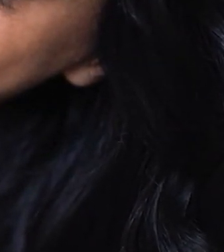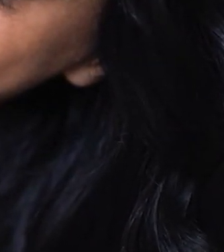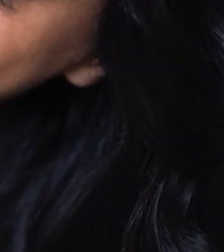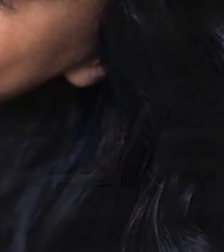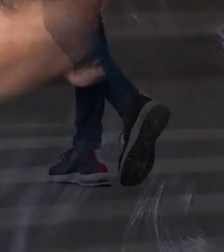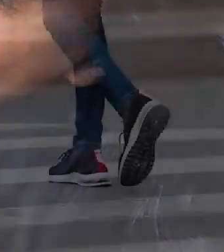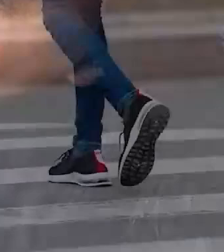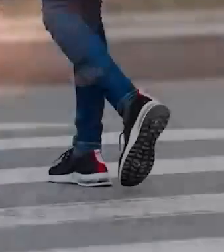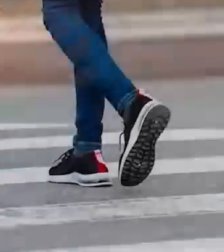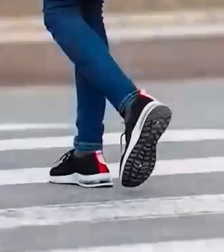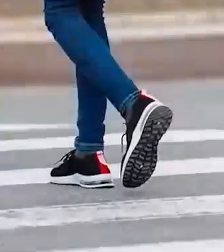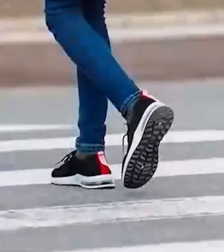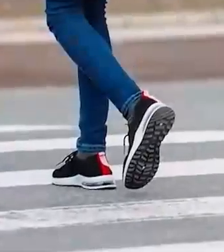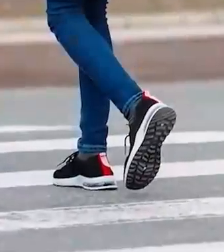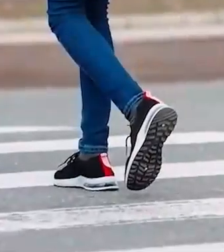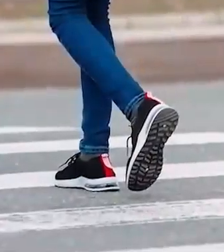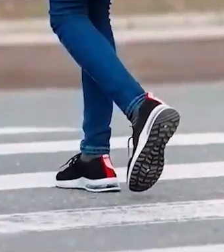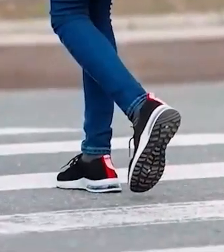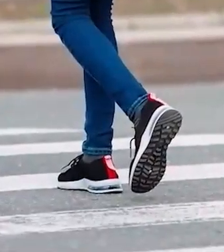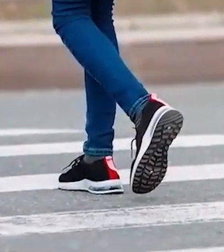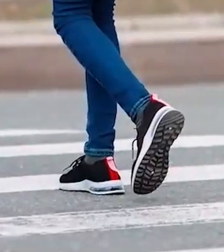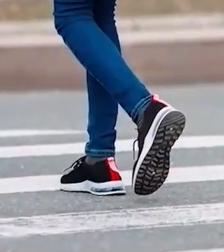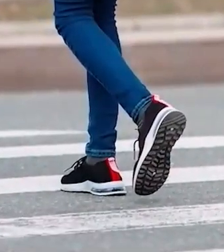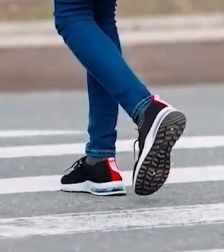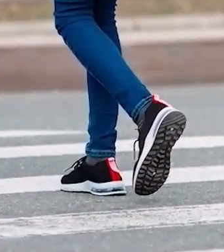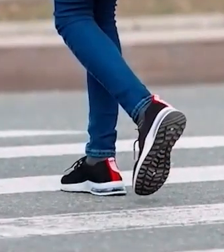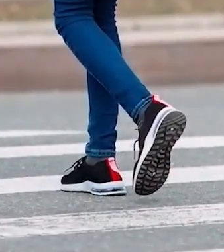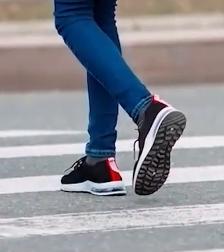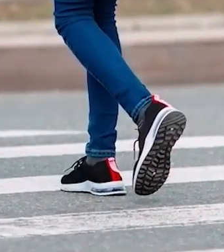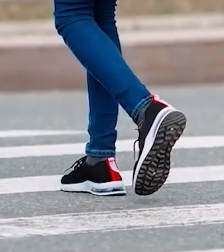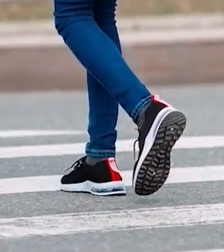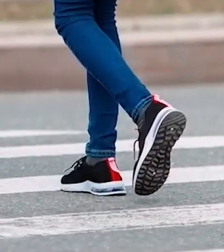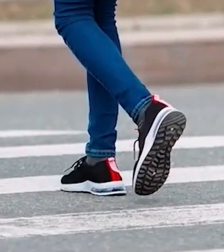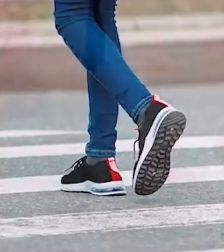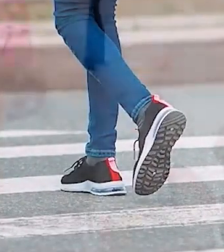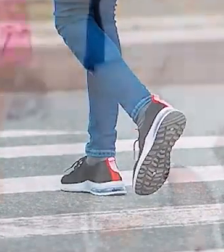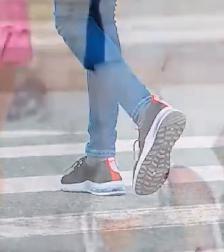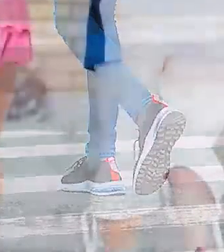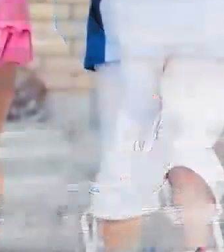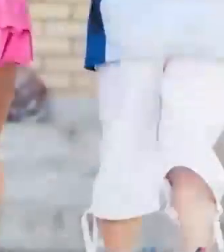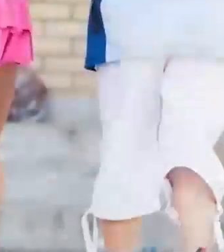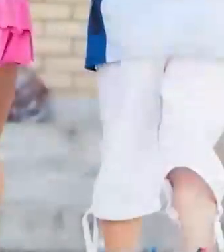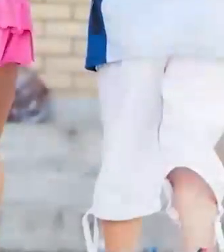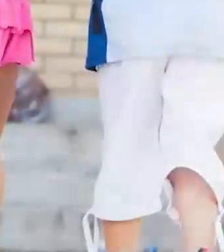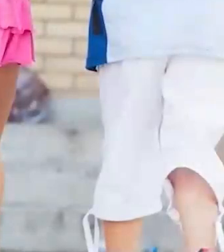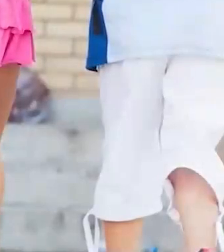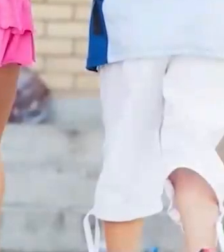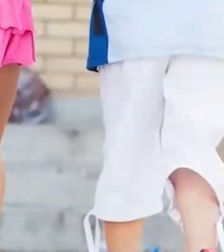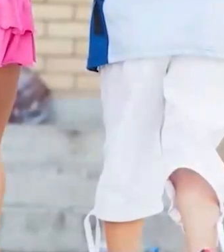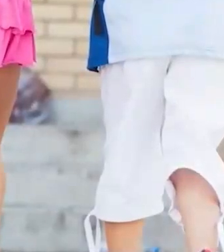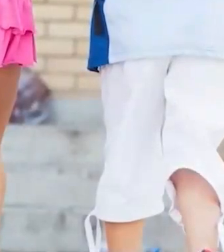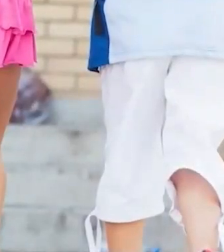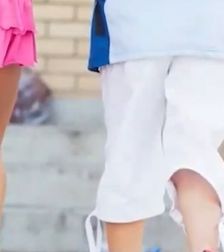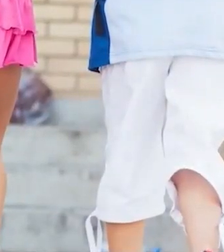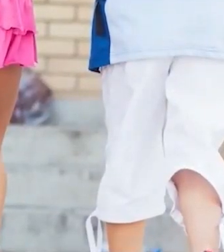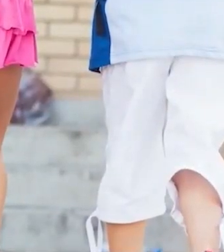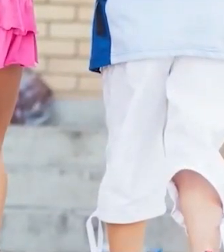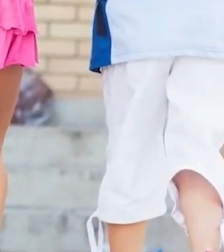dentes. Go to school. Ir para a escola. Arrive at